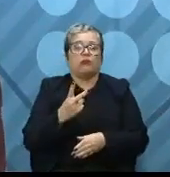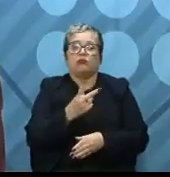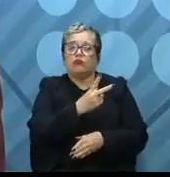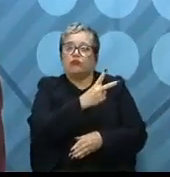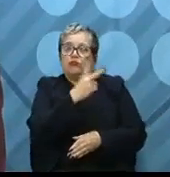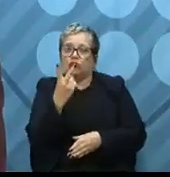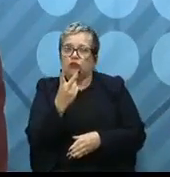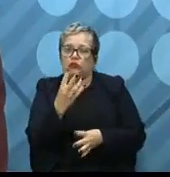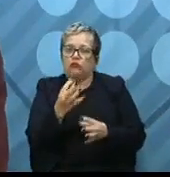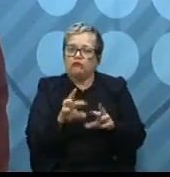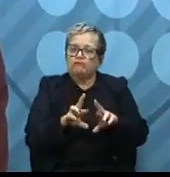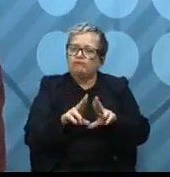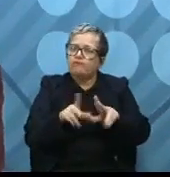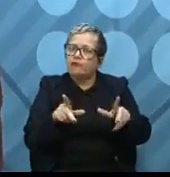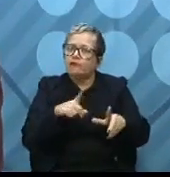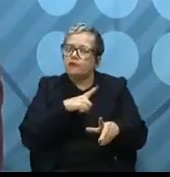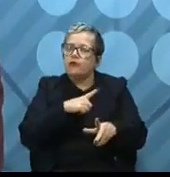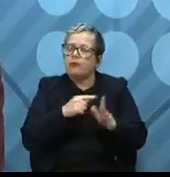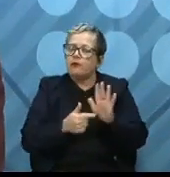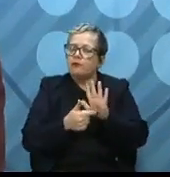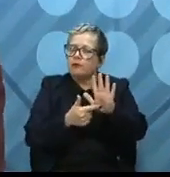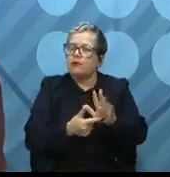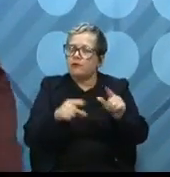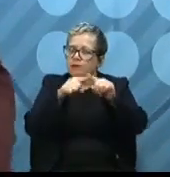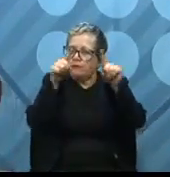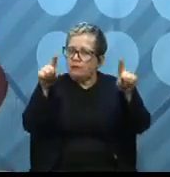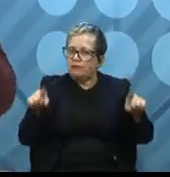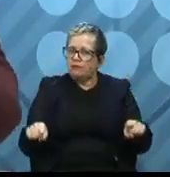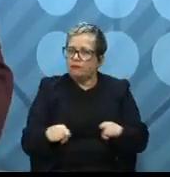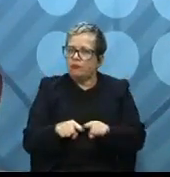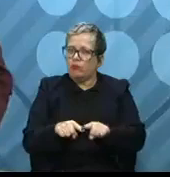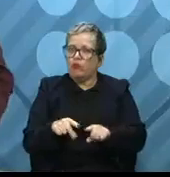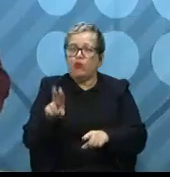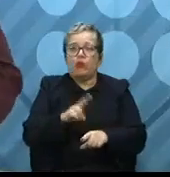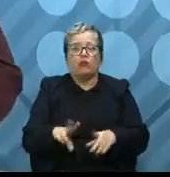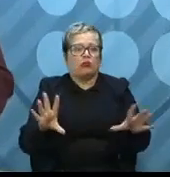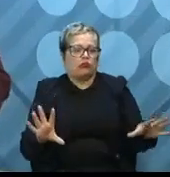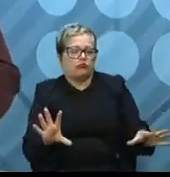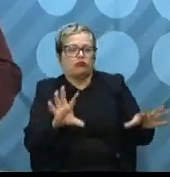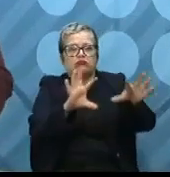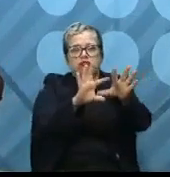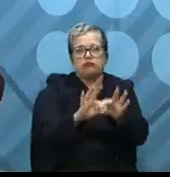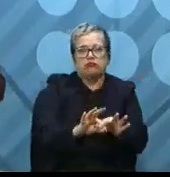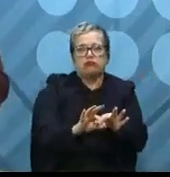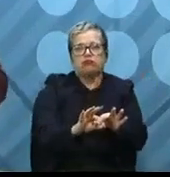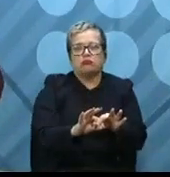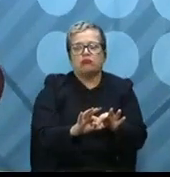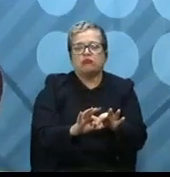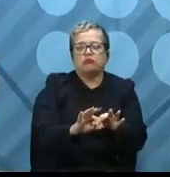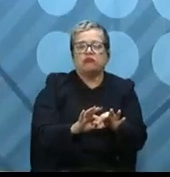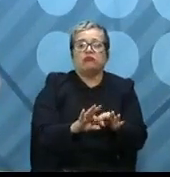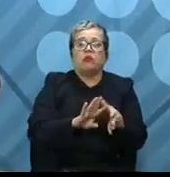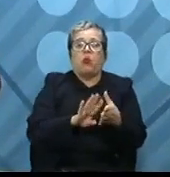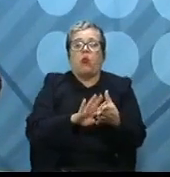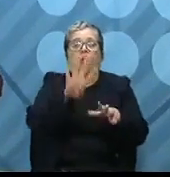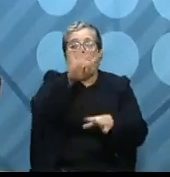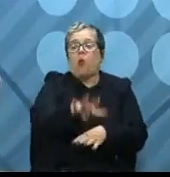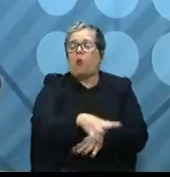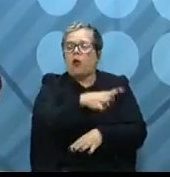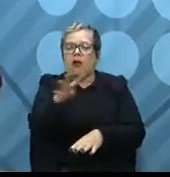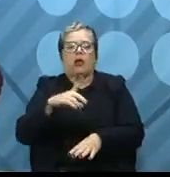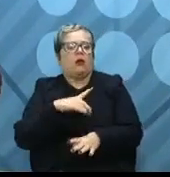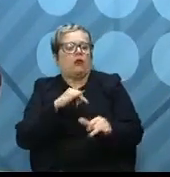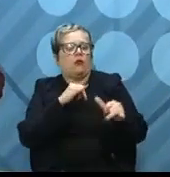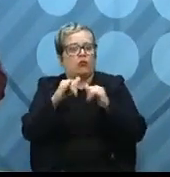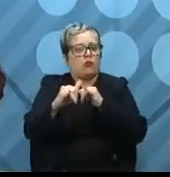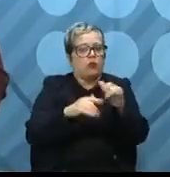duas formas distintas de obter uma representação matricial. Um é por meio de um contexto, na qual nós extraímos de uma tabela essas